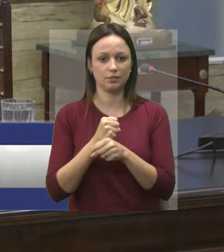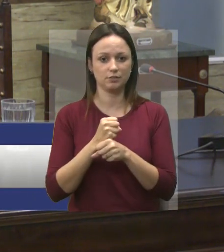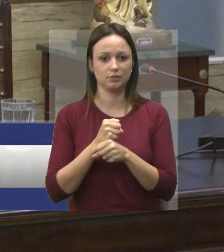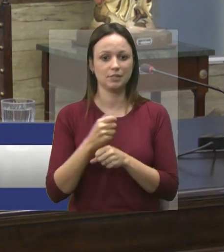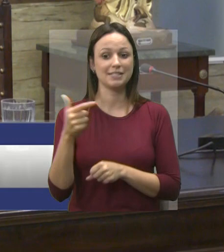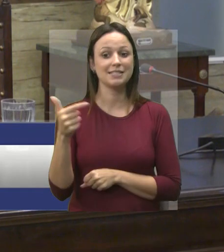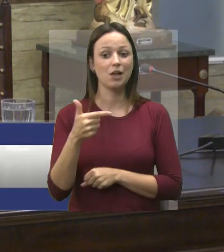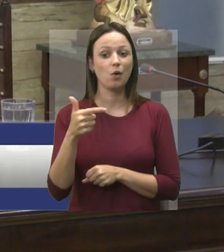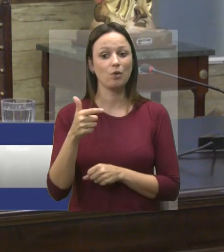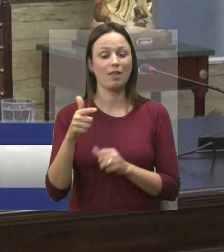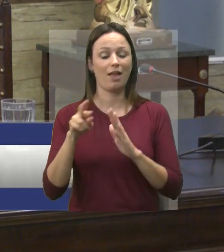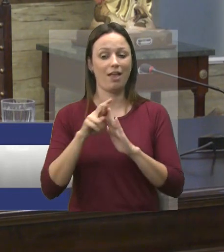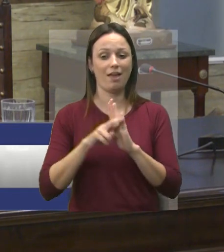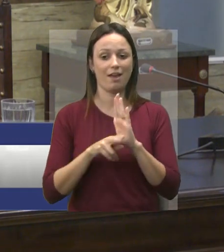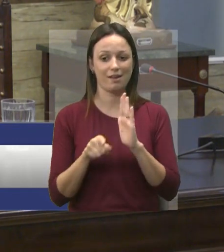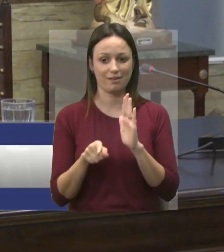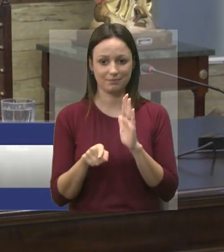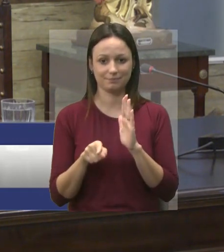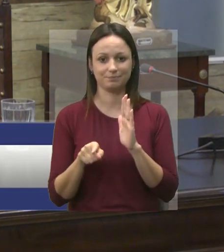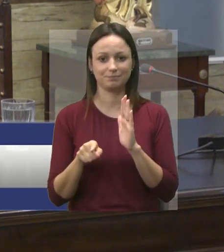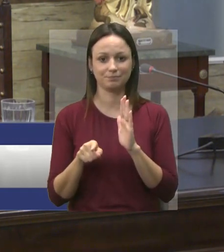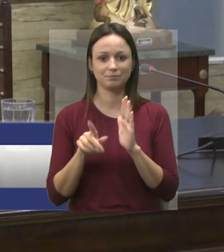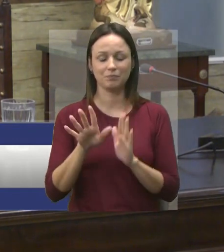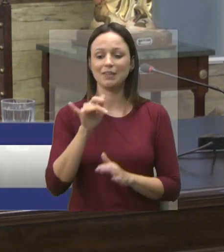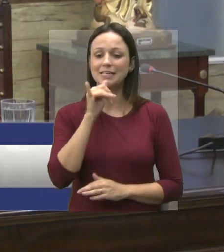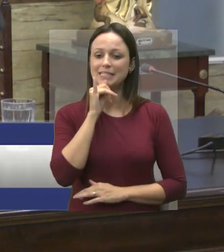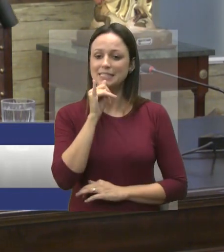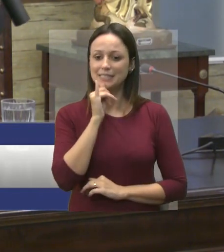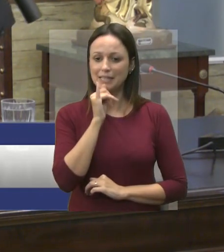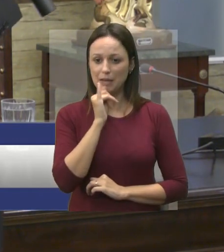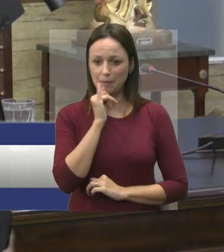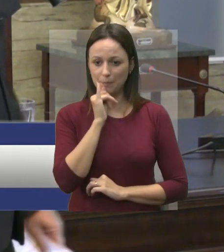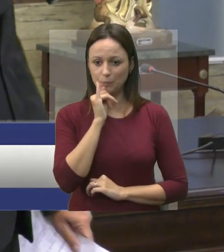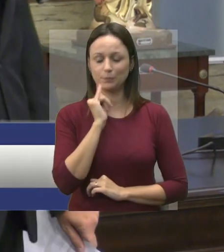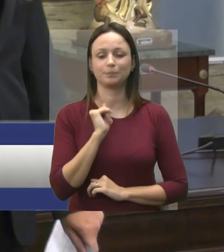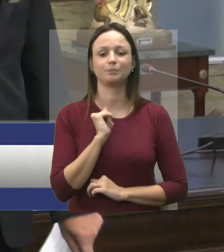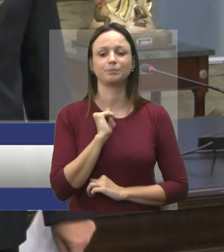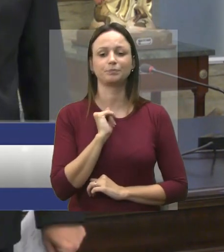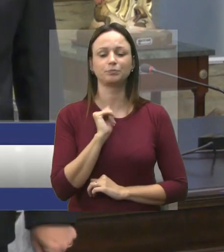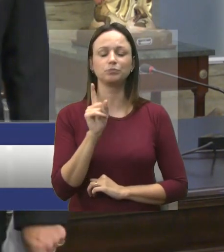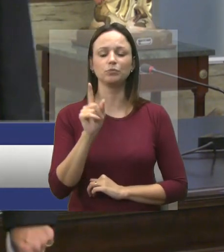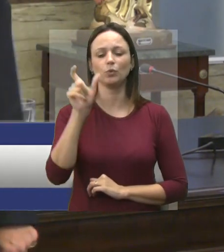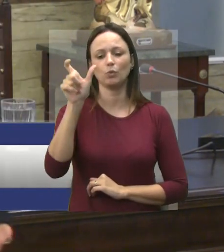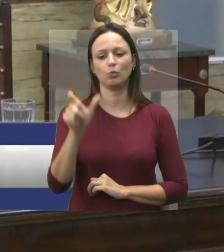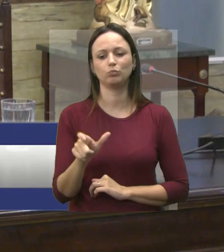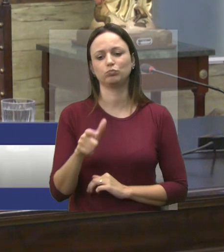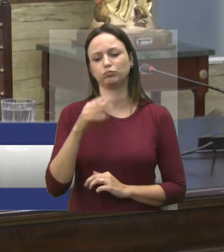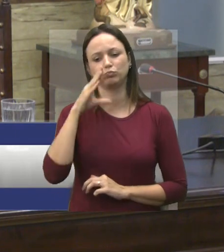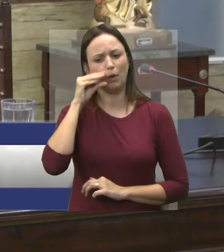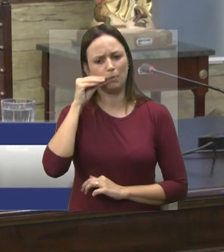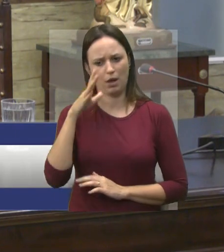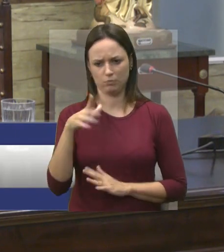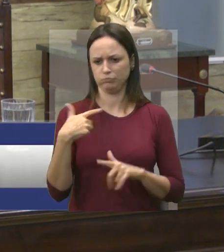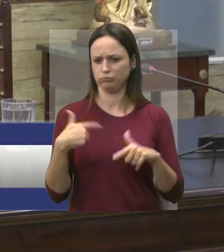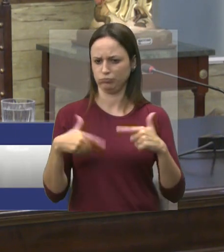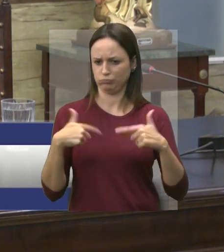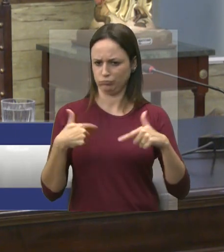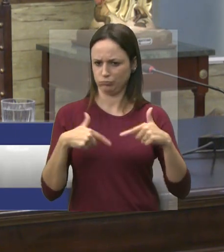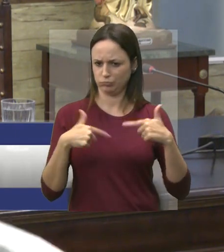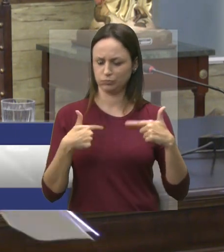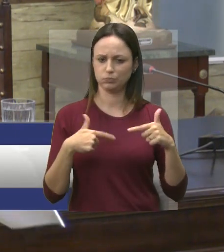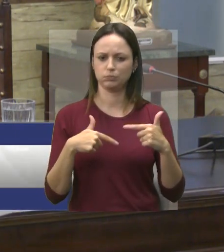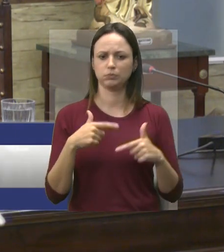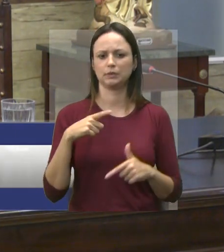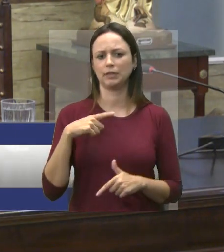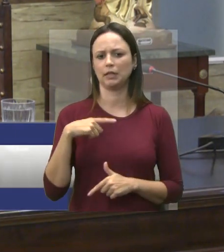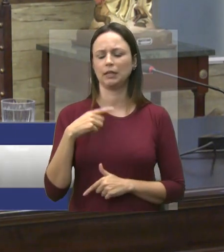transição. Então, se a gente imaginar, por exemplo, um trabalhador que tenha hoje